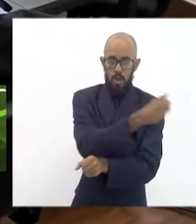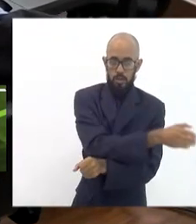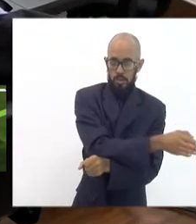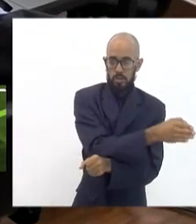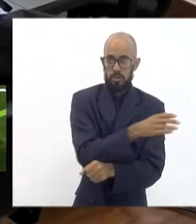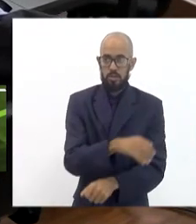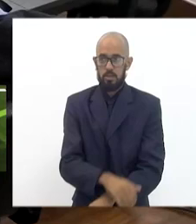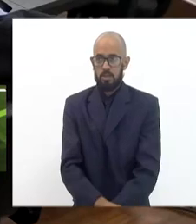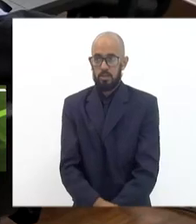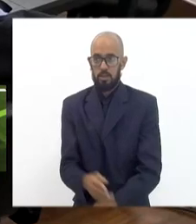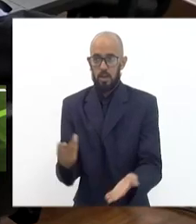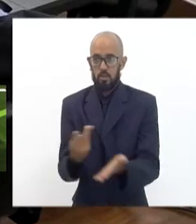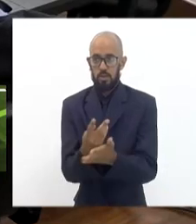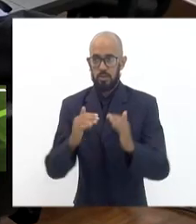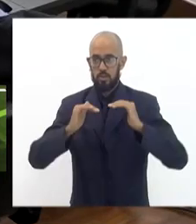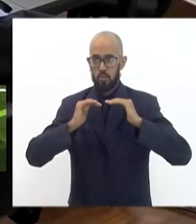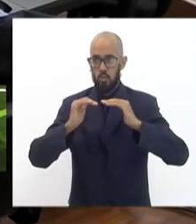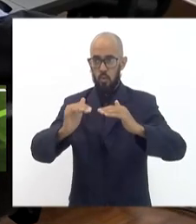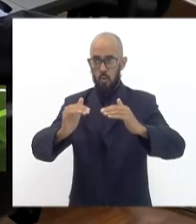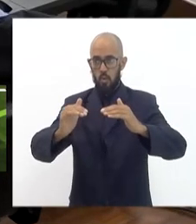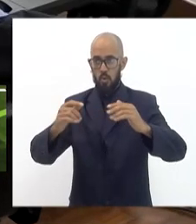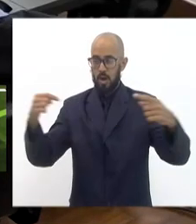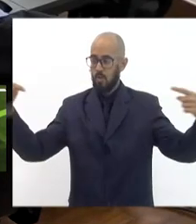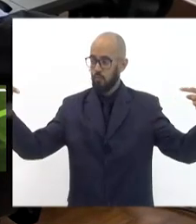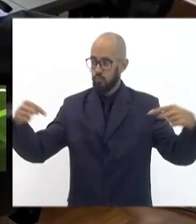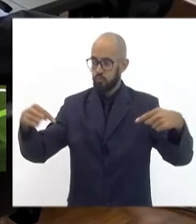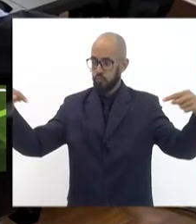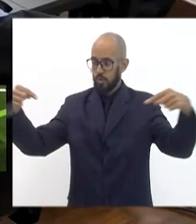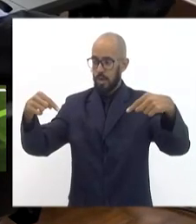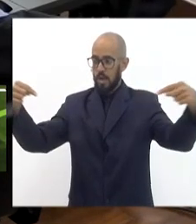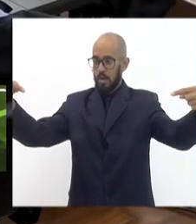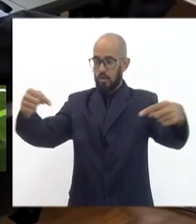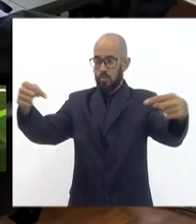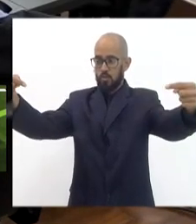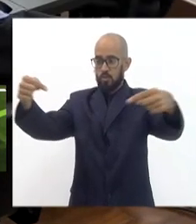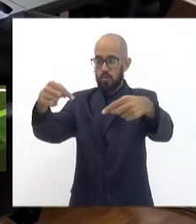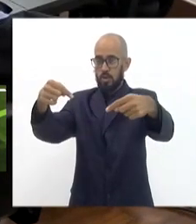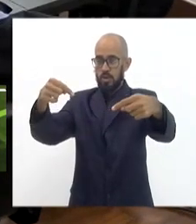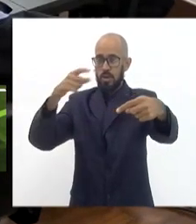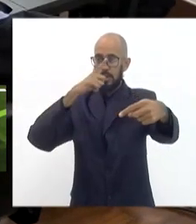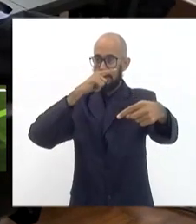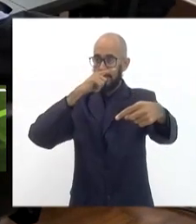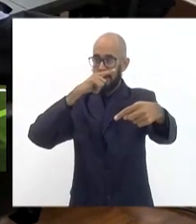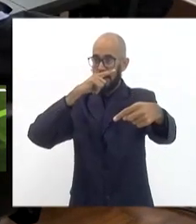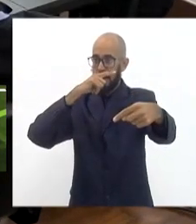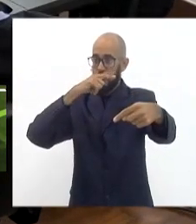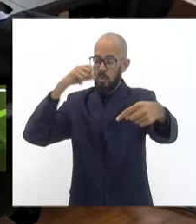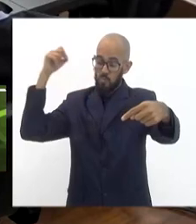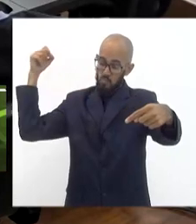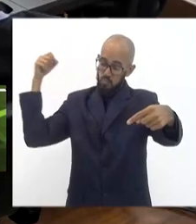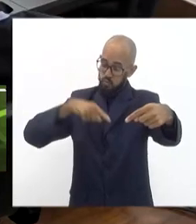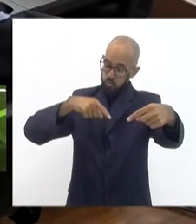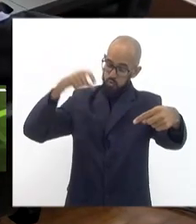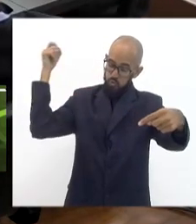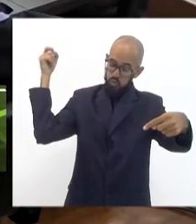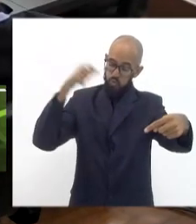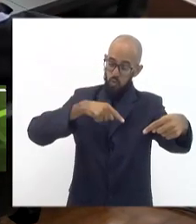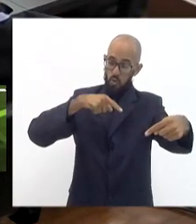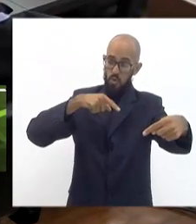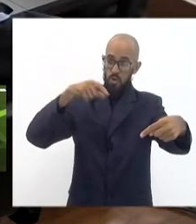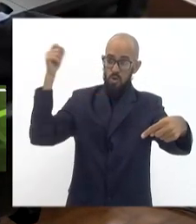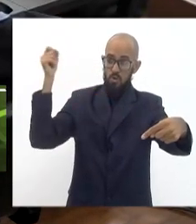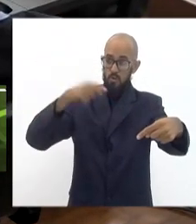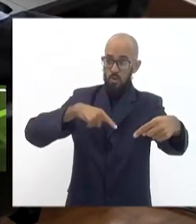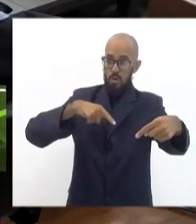tá acontecendo o túnel tá todo furado e eles gueixa água com a pressão que vem de cima e ele tira a